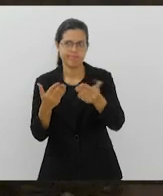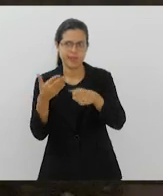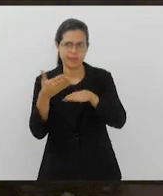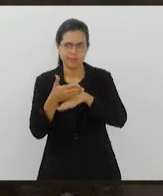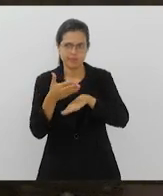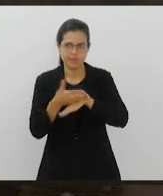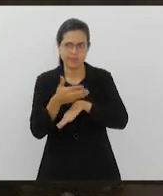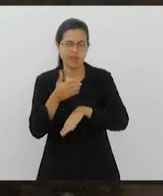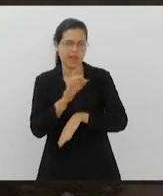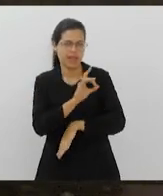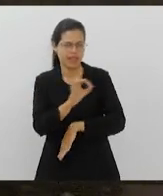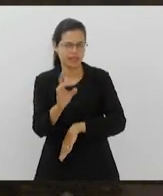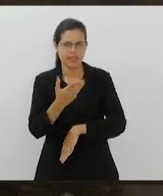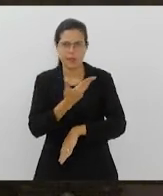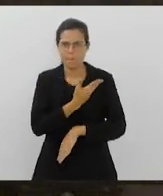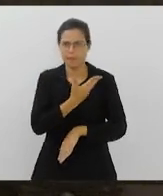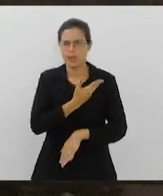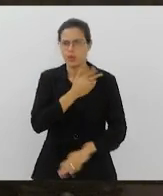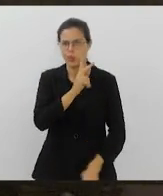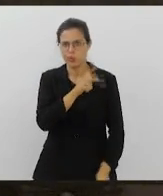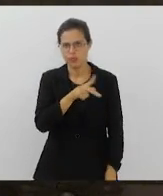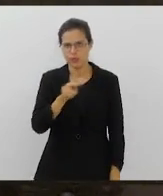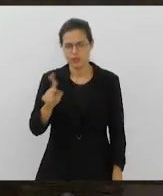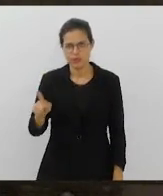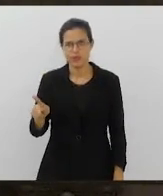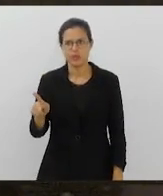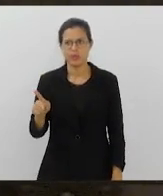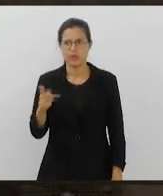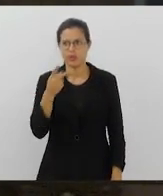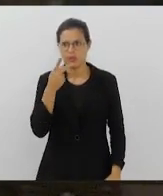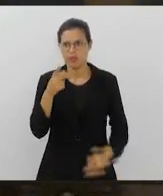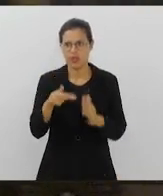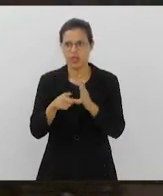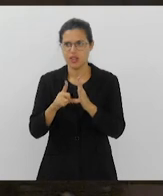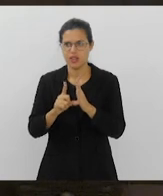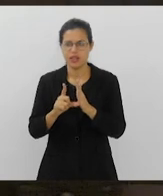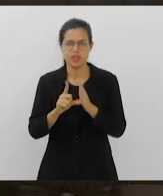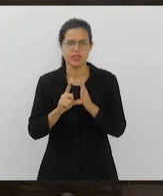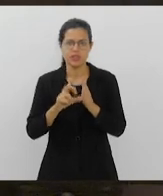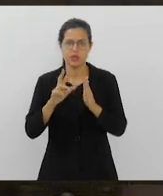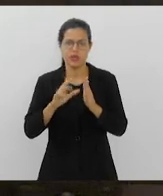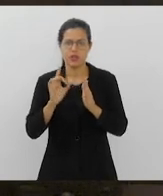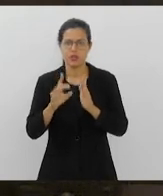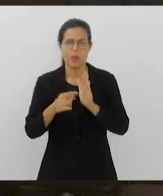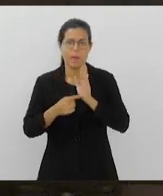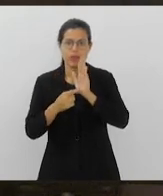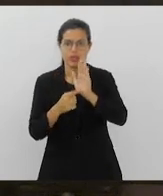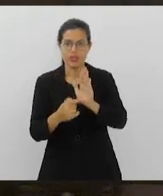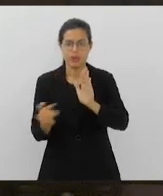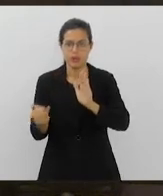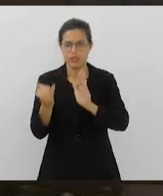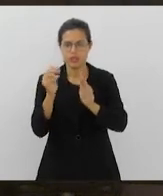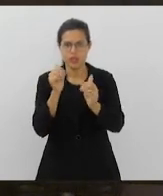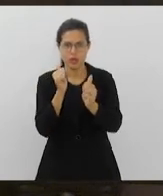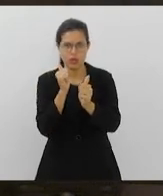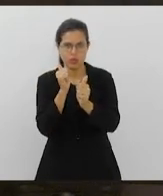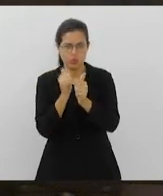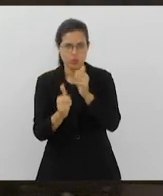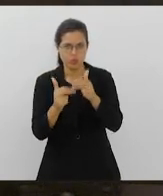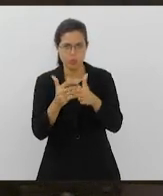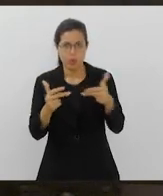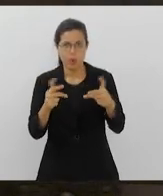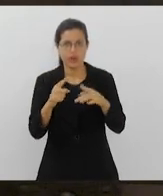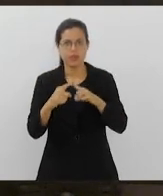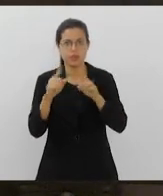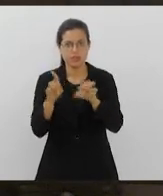de cada mestre, como disse anteriormente, não só o reconhecimento da importância do esporte, sobretudo do jiu-jitsu, na formação